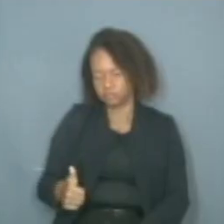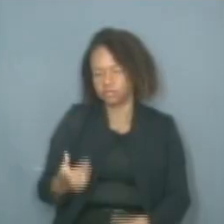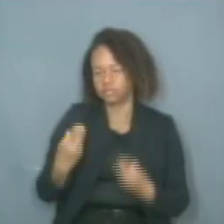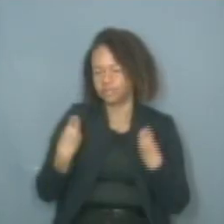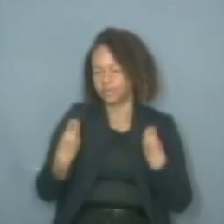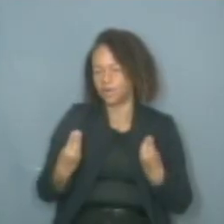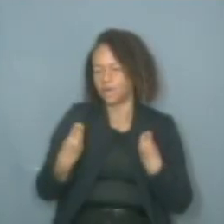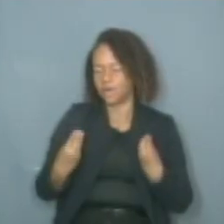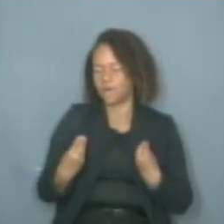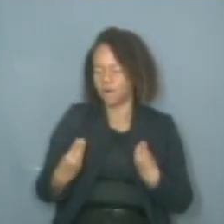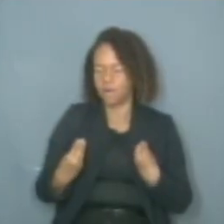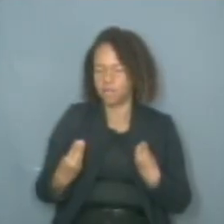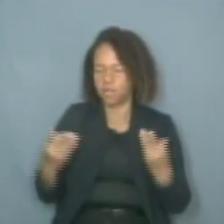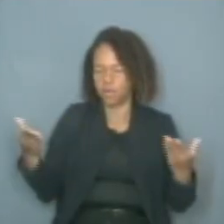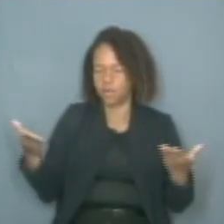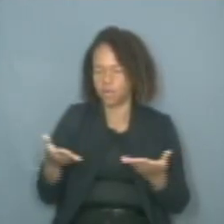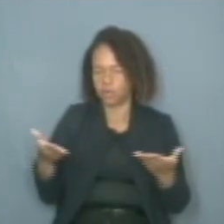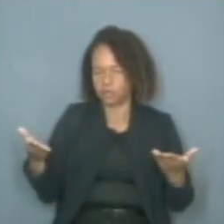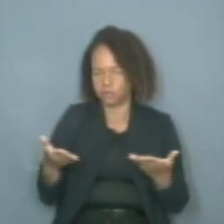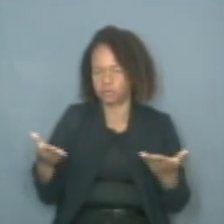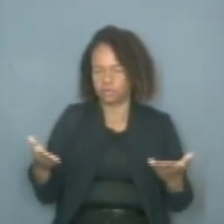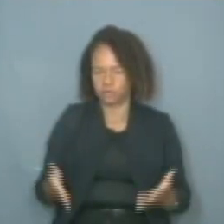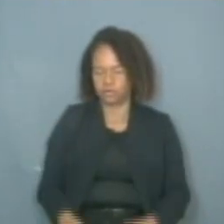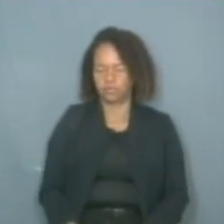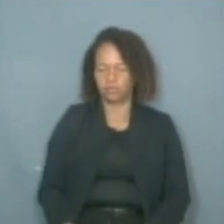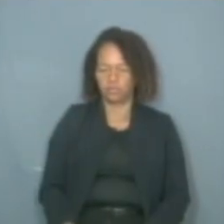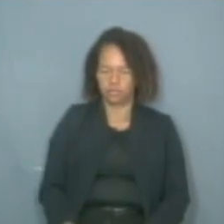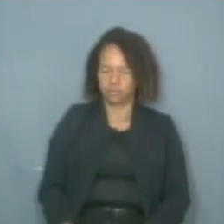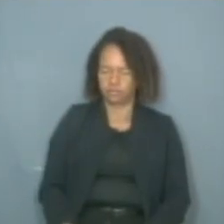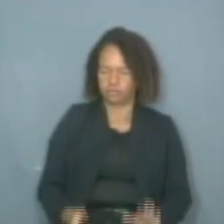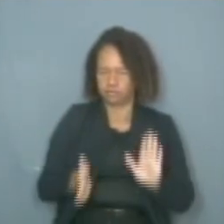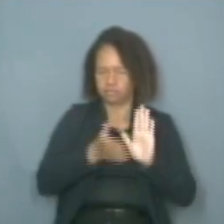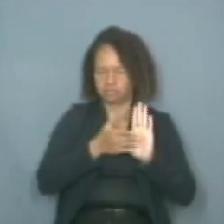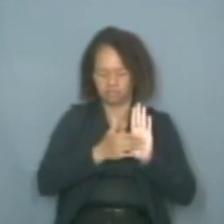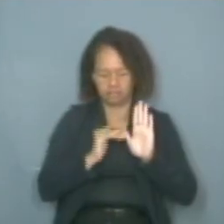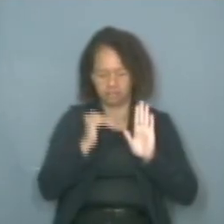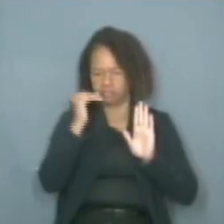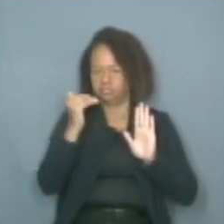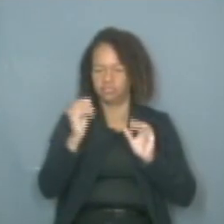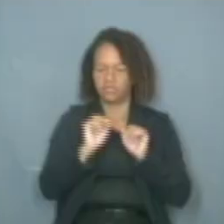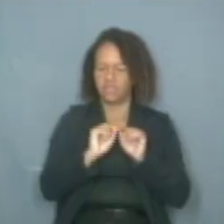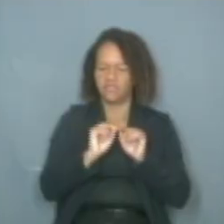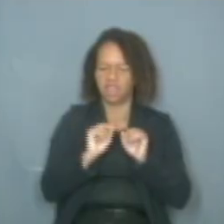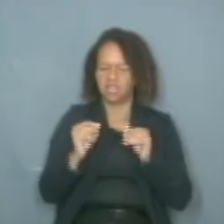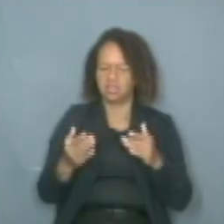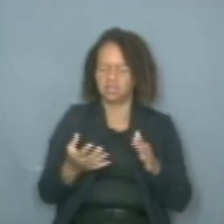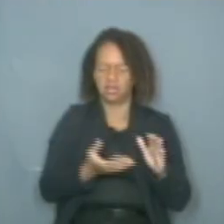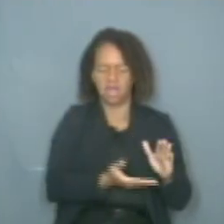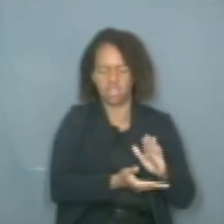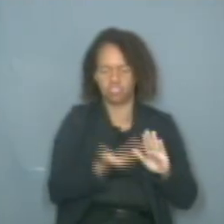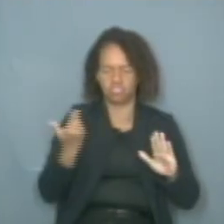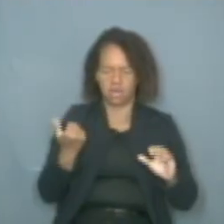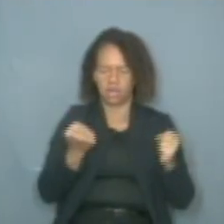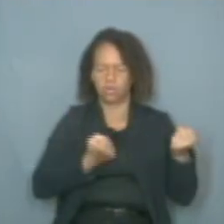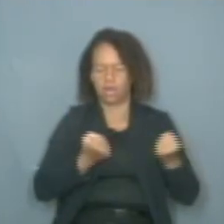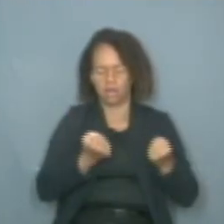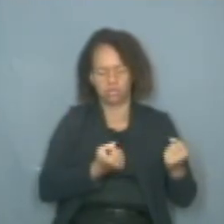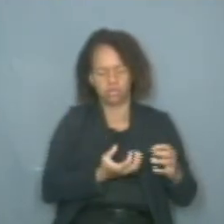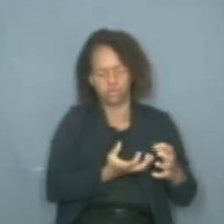forma como hoje essa autarquia, esses órgãos fazem a remoção desses